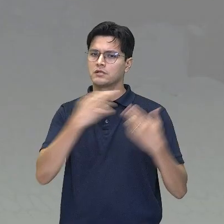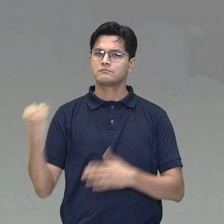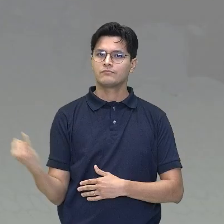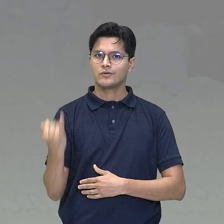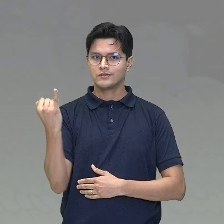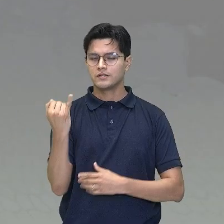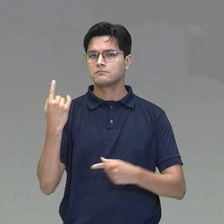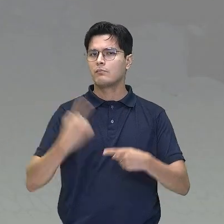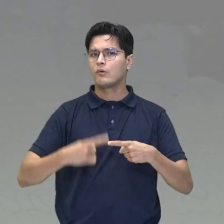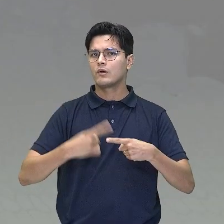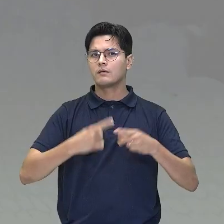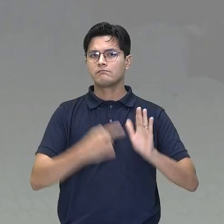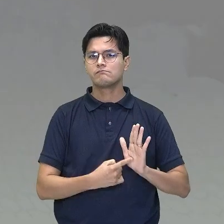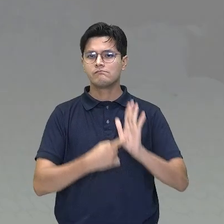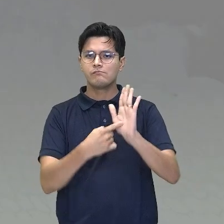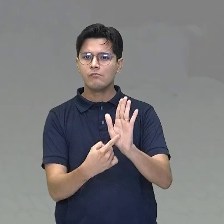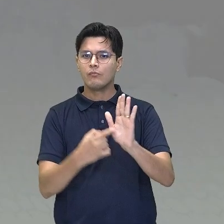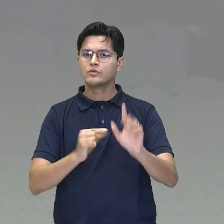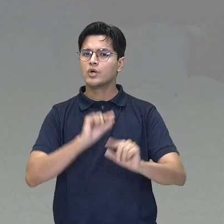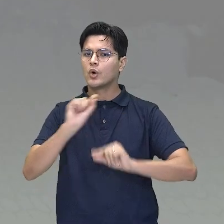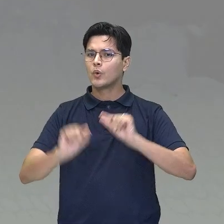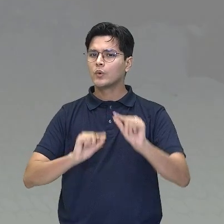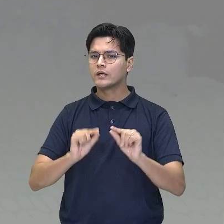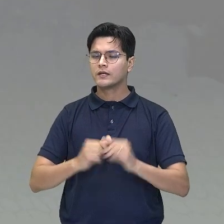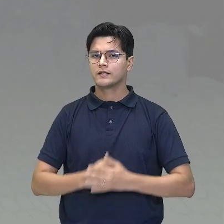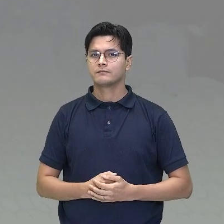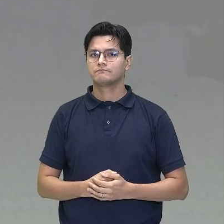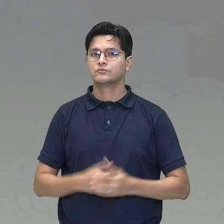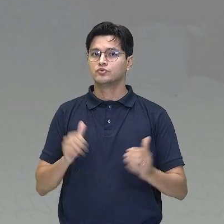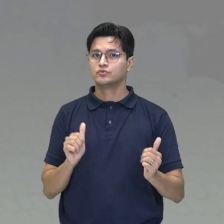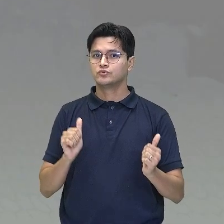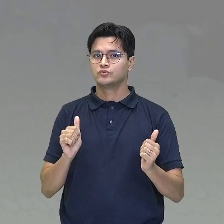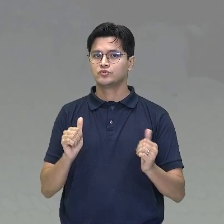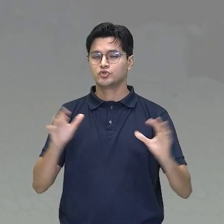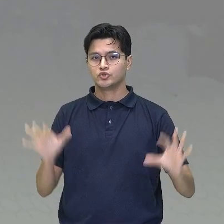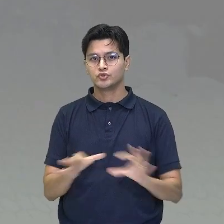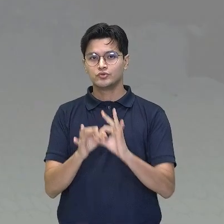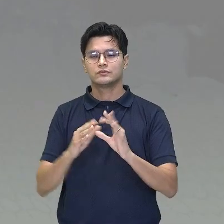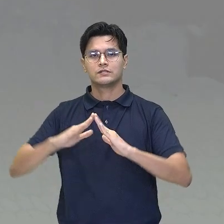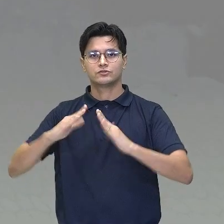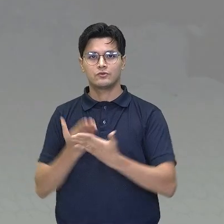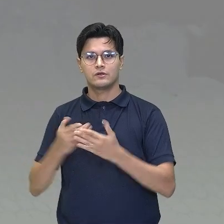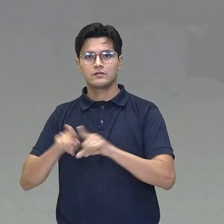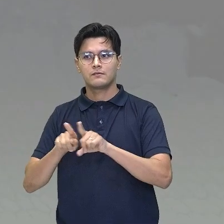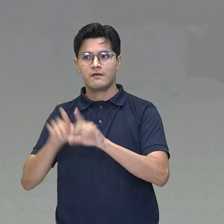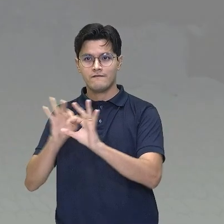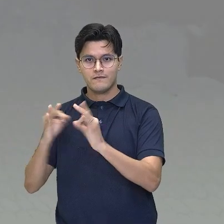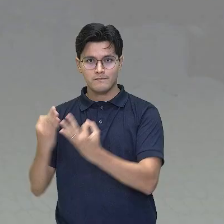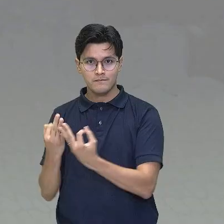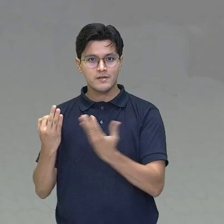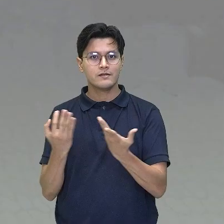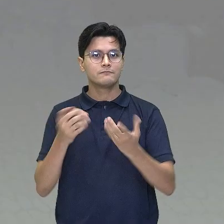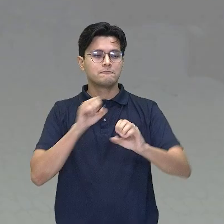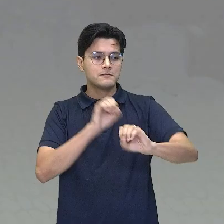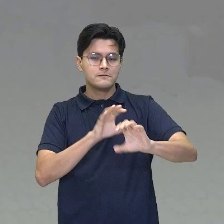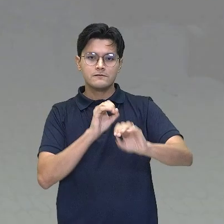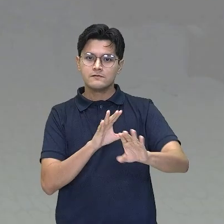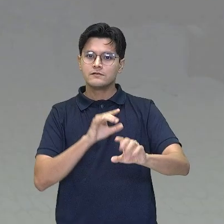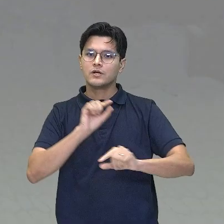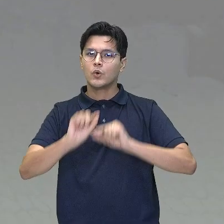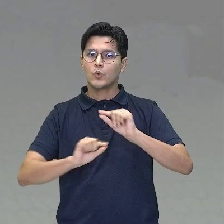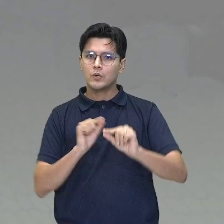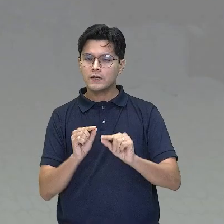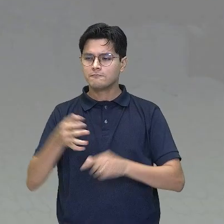para a gente, juntamente com a escola, com a família, o que é certo e o que não é certo, o que é ético e o que não é